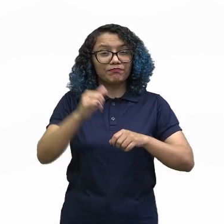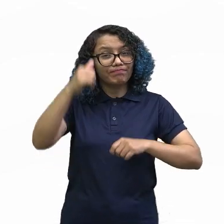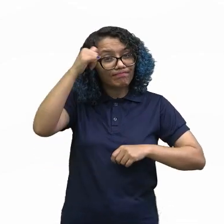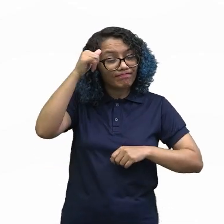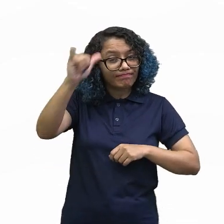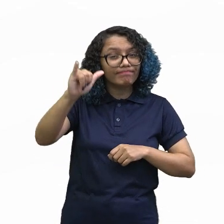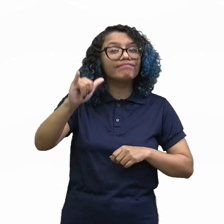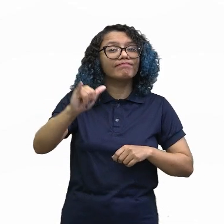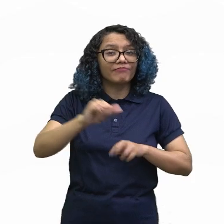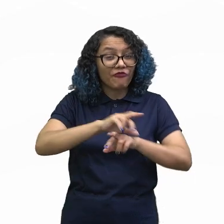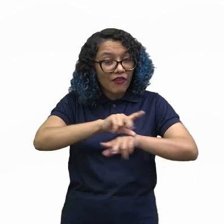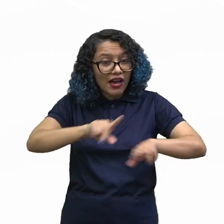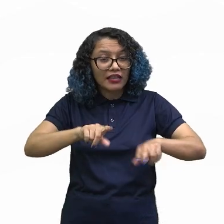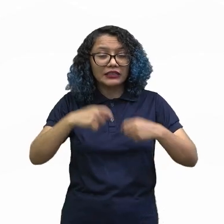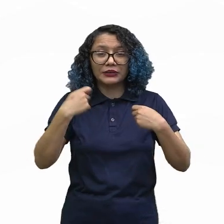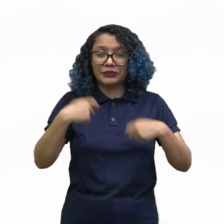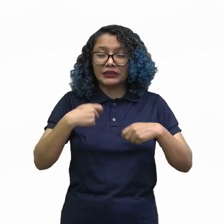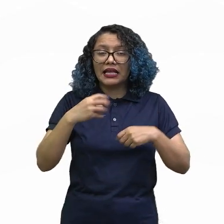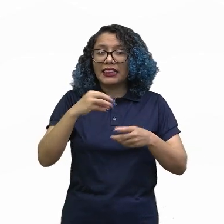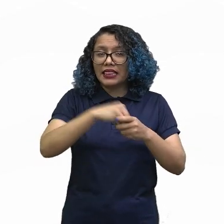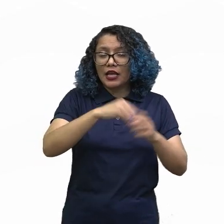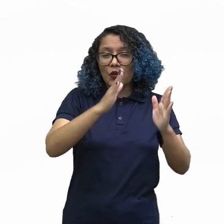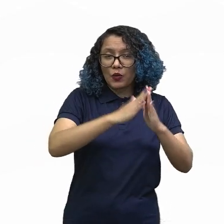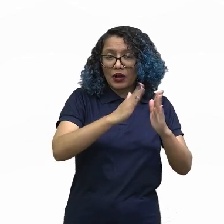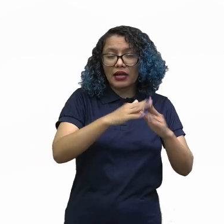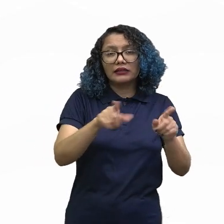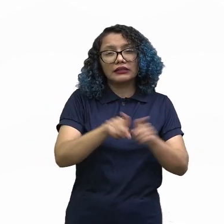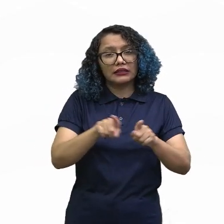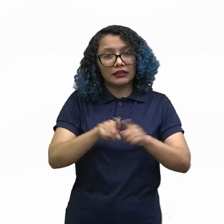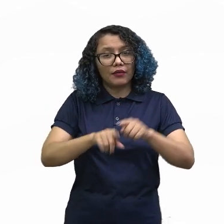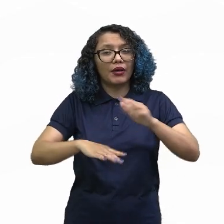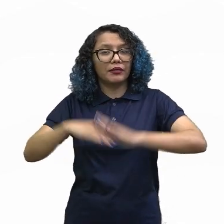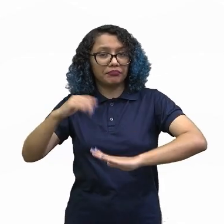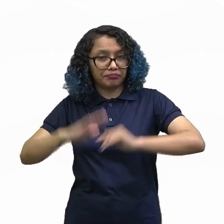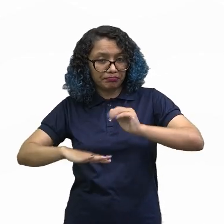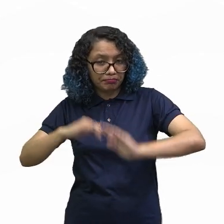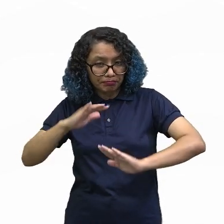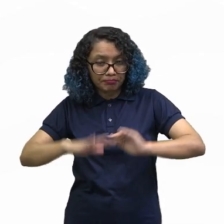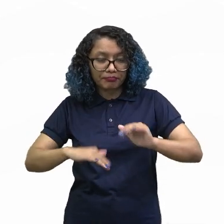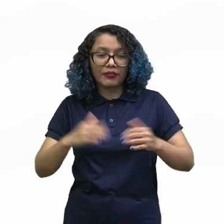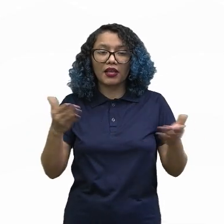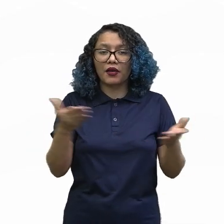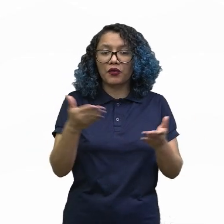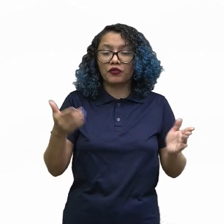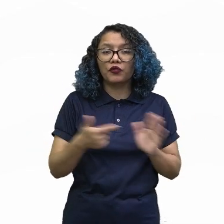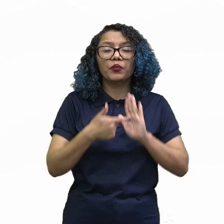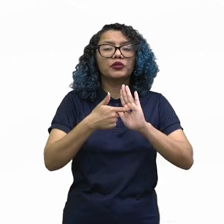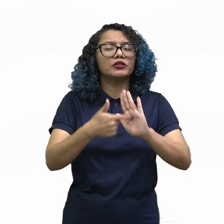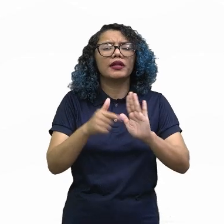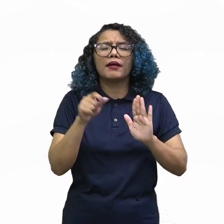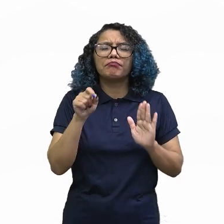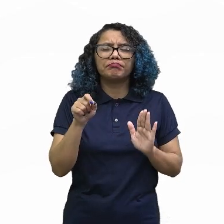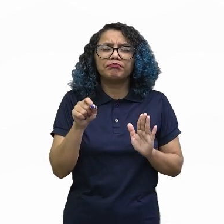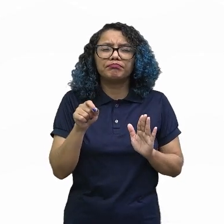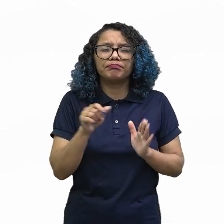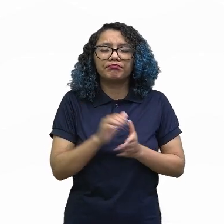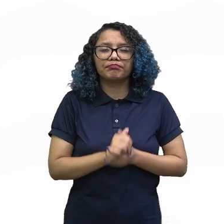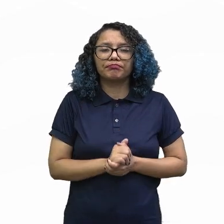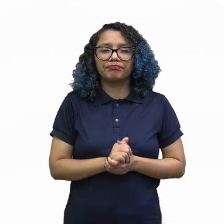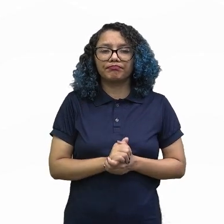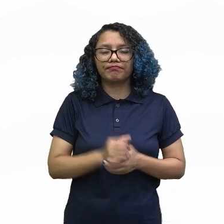em ambientes domiciliares quanto os profissionais. E agora eu trago para você